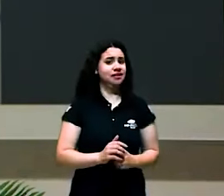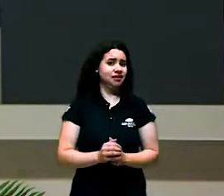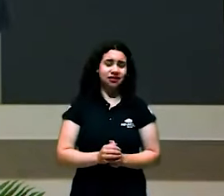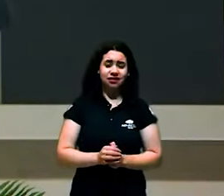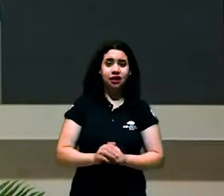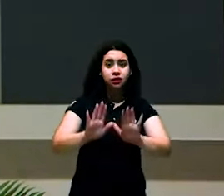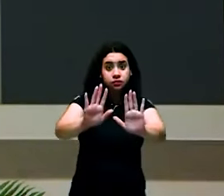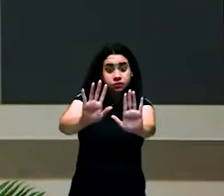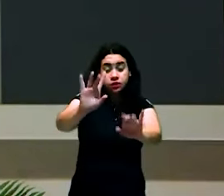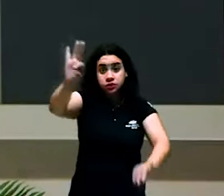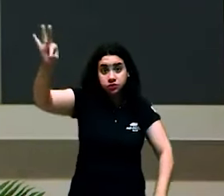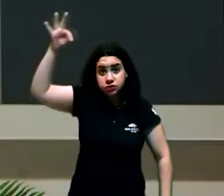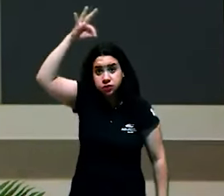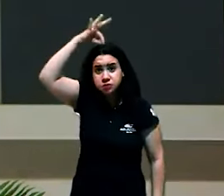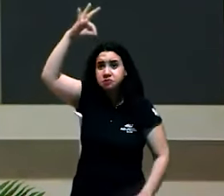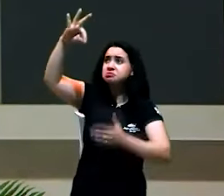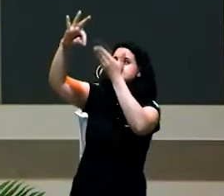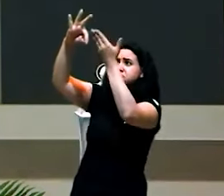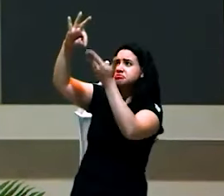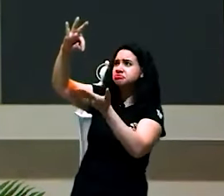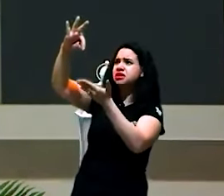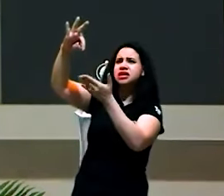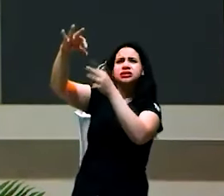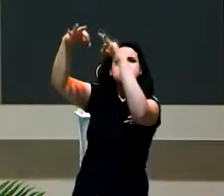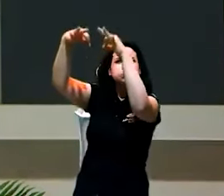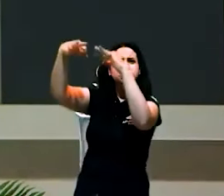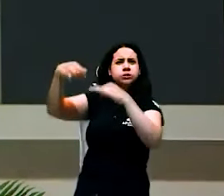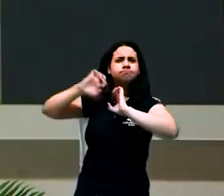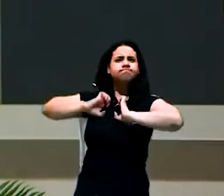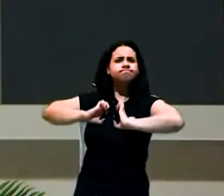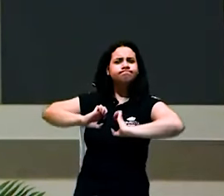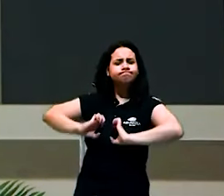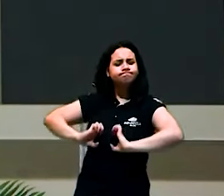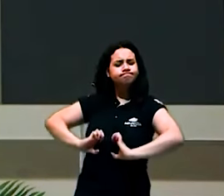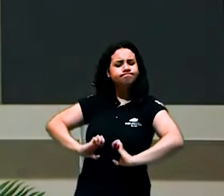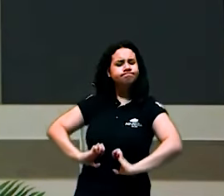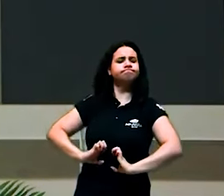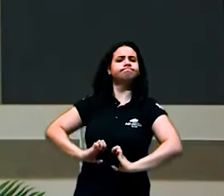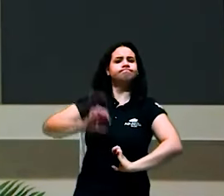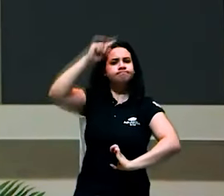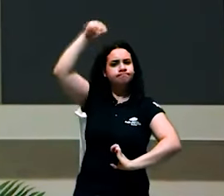tem respeito. Ele fala e age na santidade.